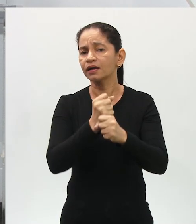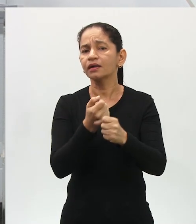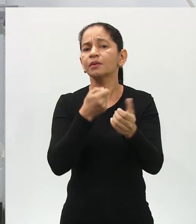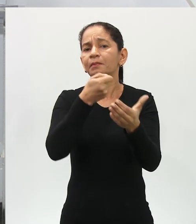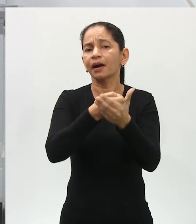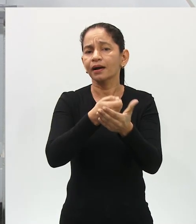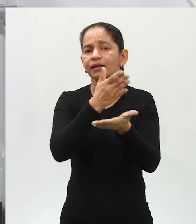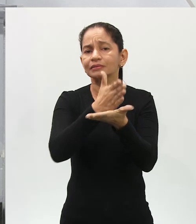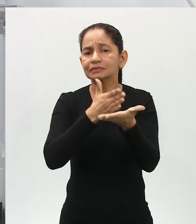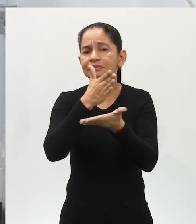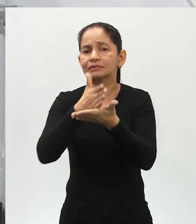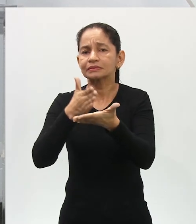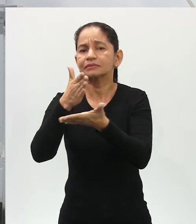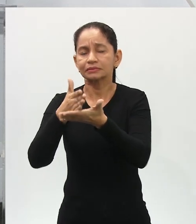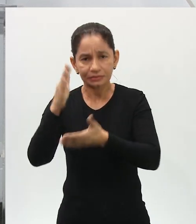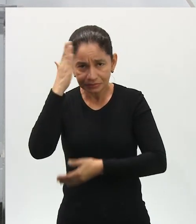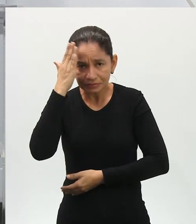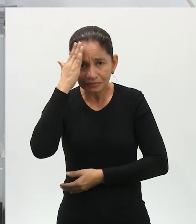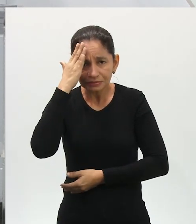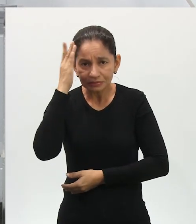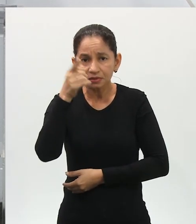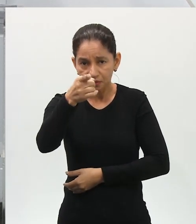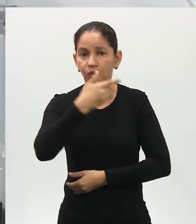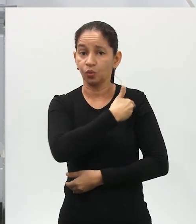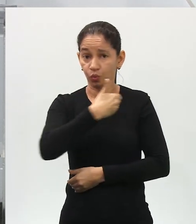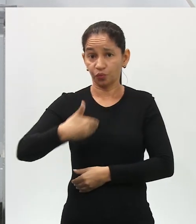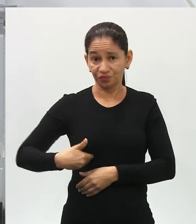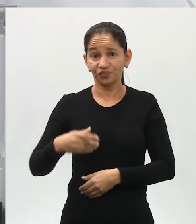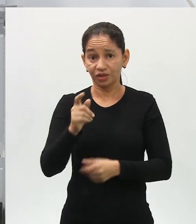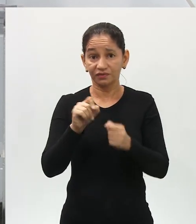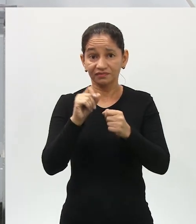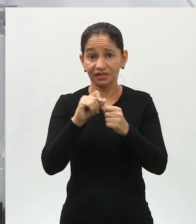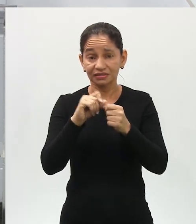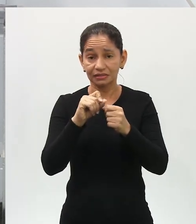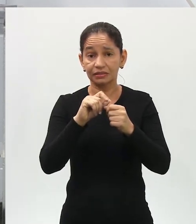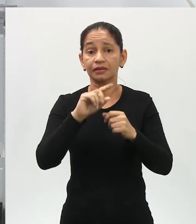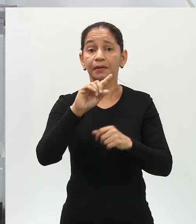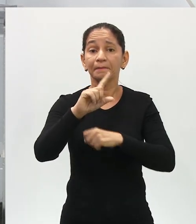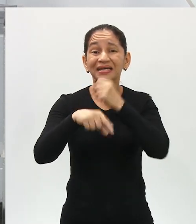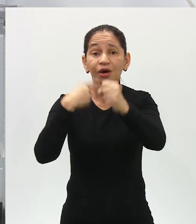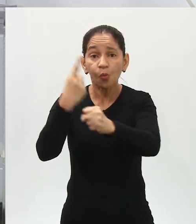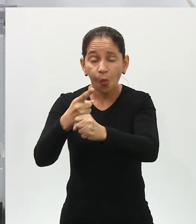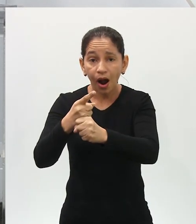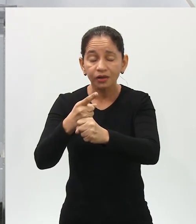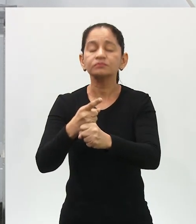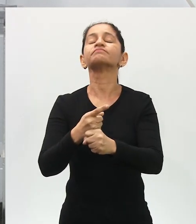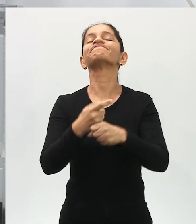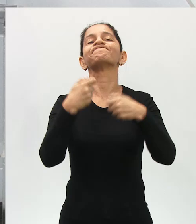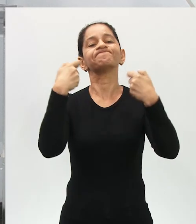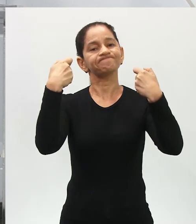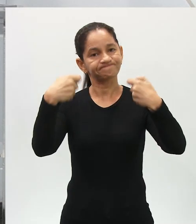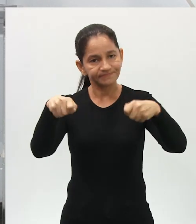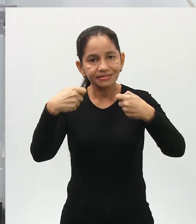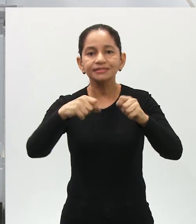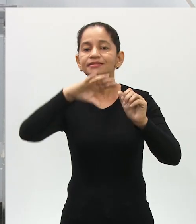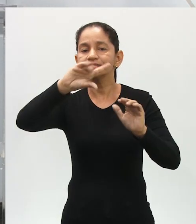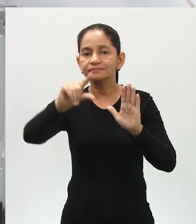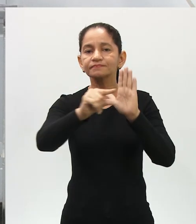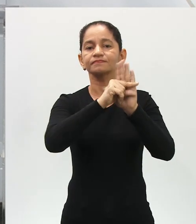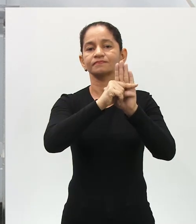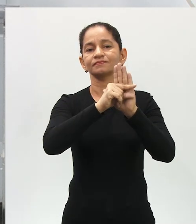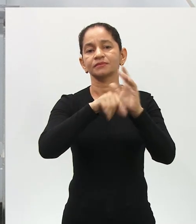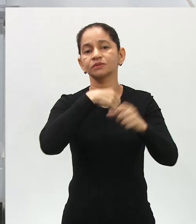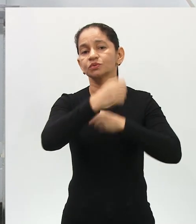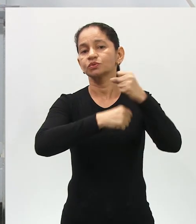pagando aquela prestação. Mas o governo, quando vai fazer uma despesa que passa de um ano, ele tem que